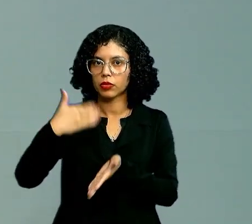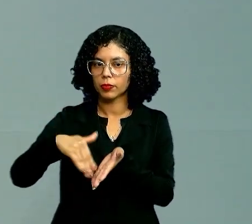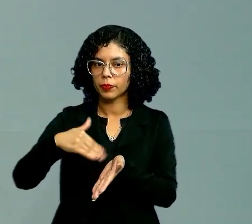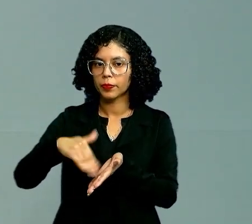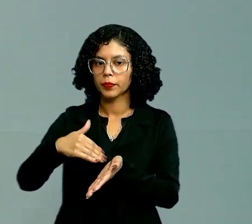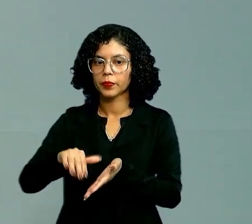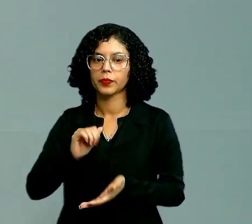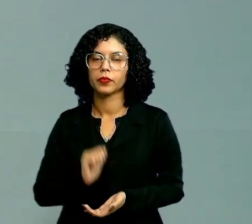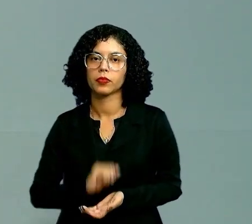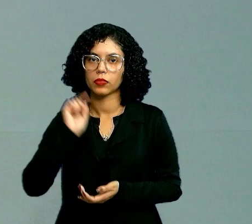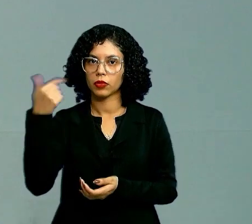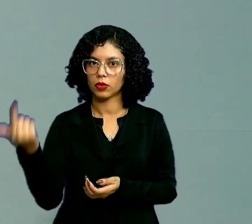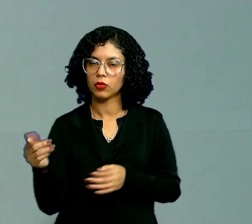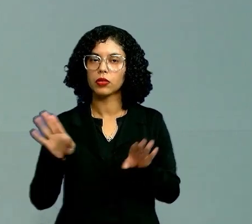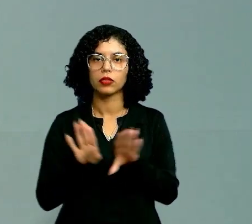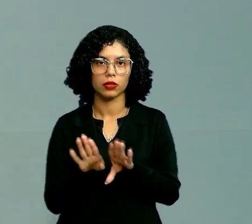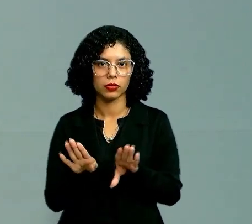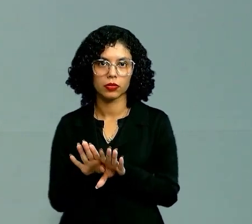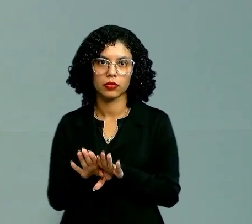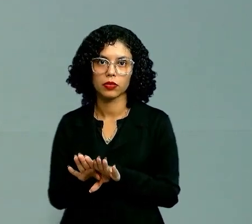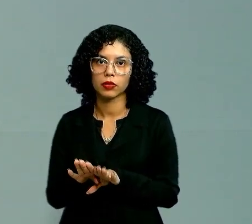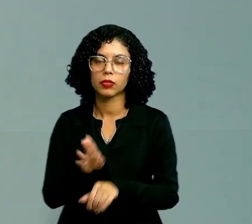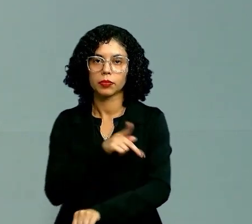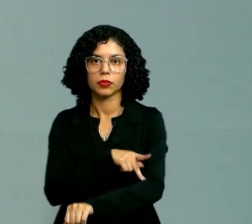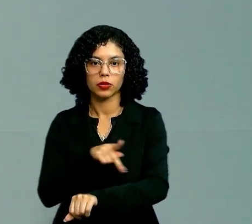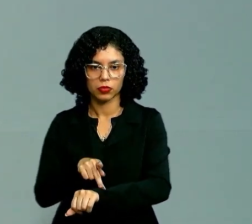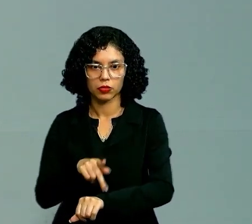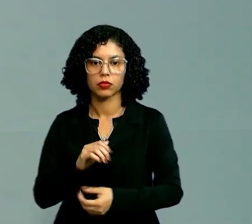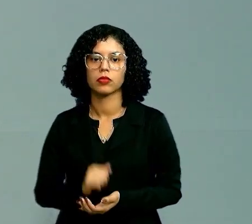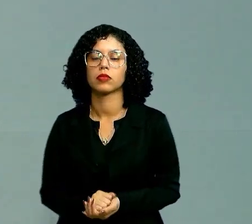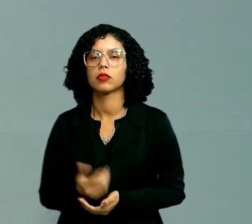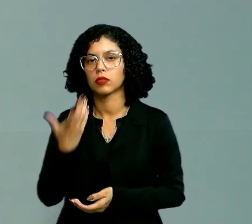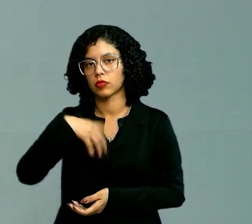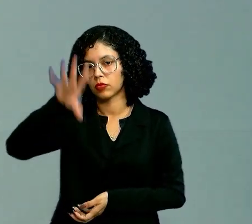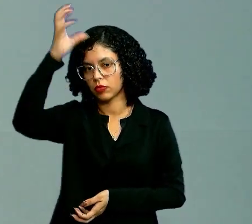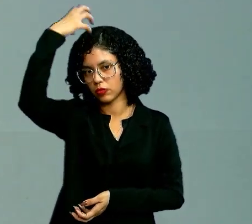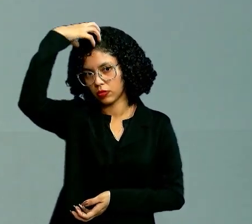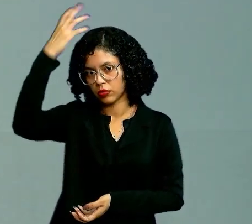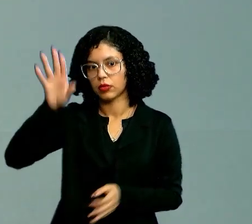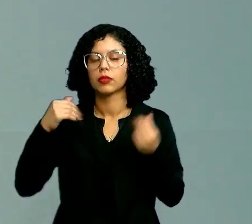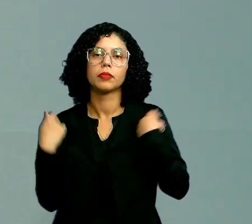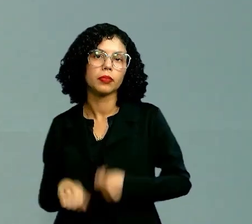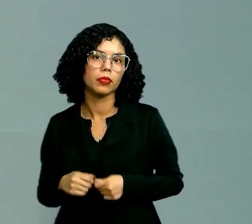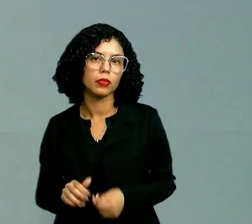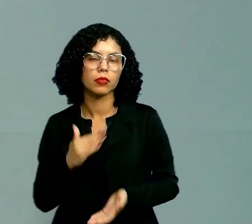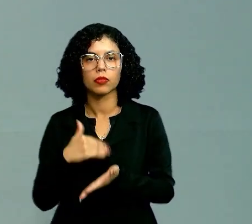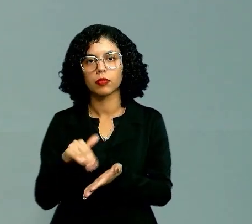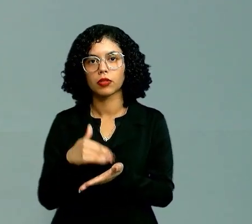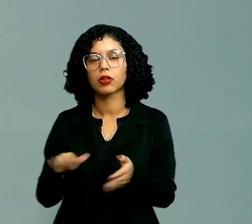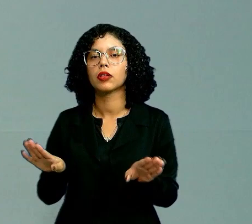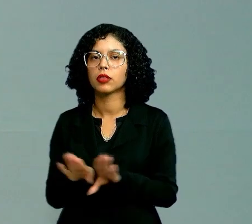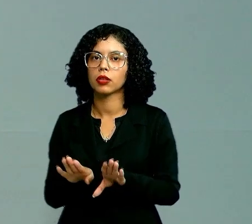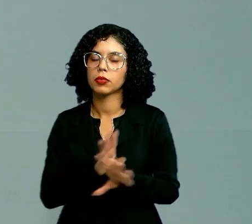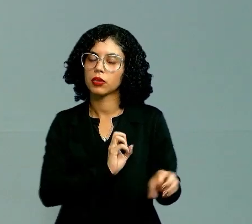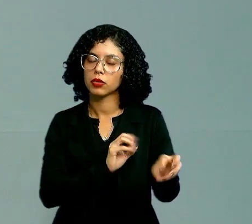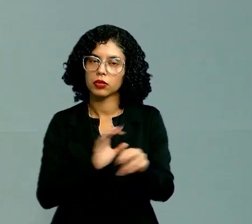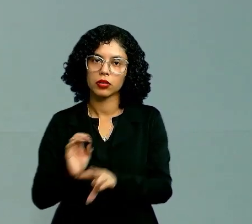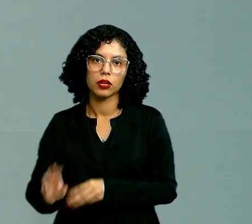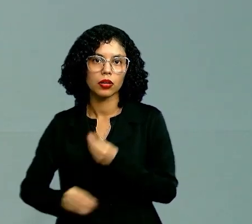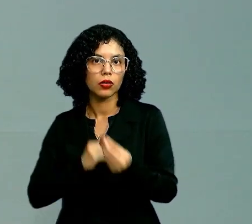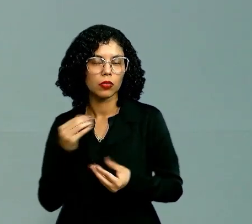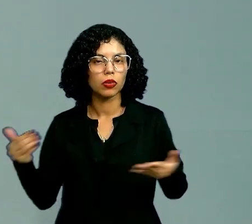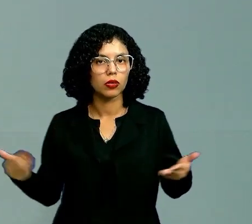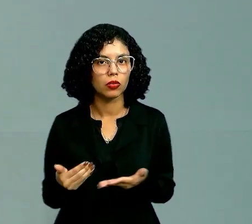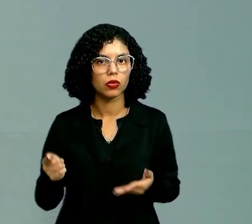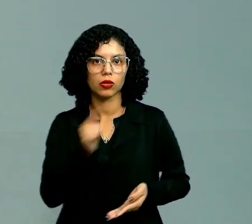administrativa e outra função pedagógica então ele o rei ele tinha que administrar mas ao mesmo tempo ensinar é como se